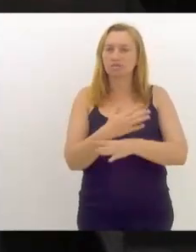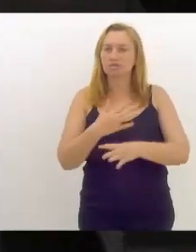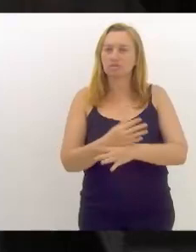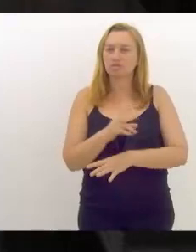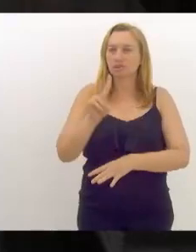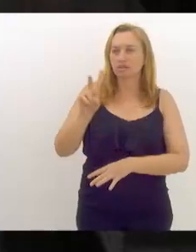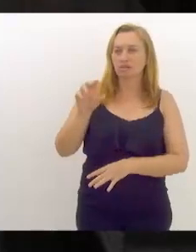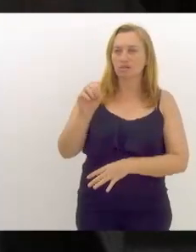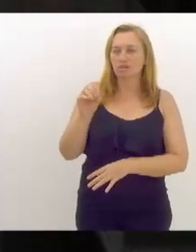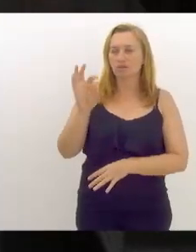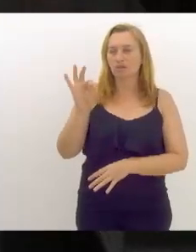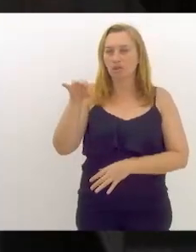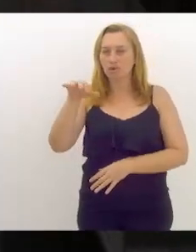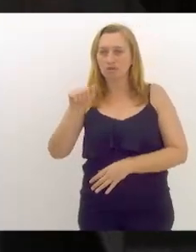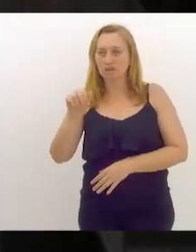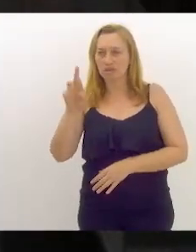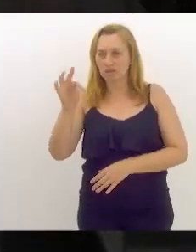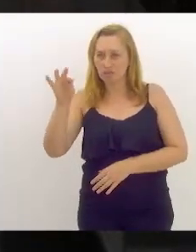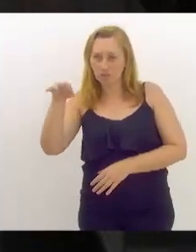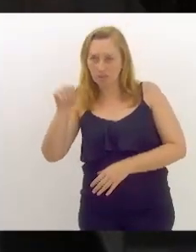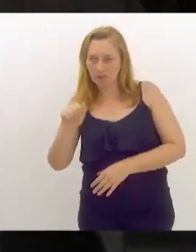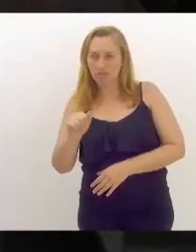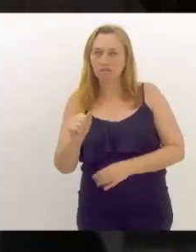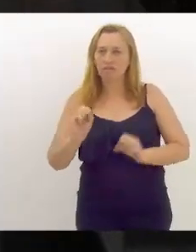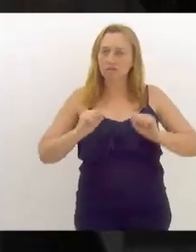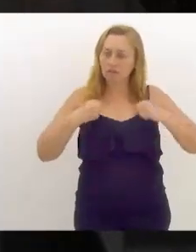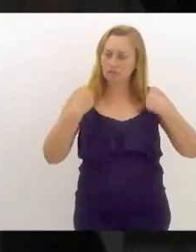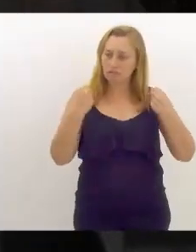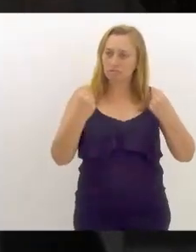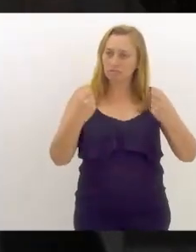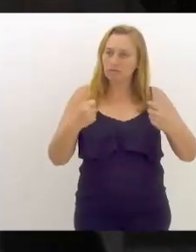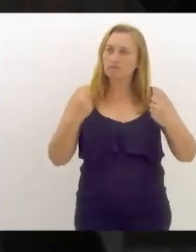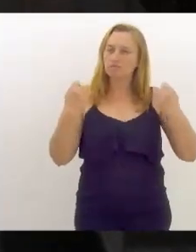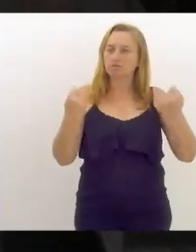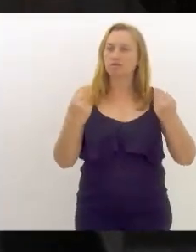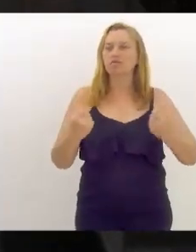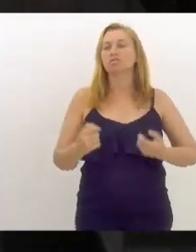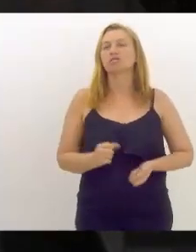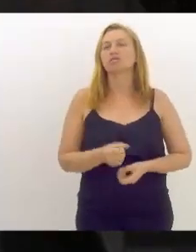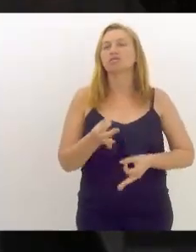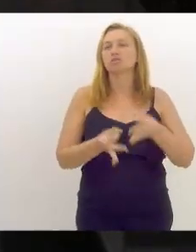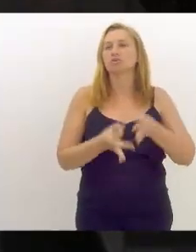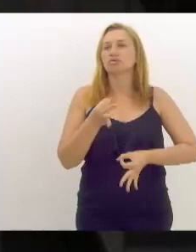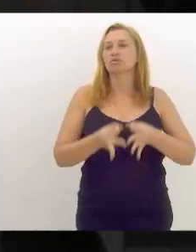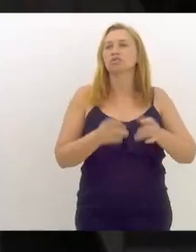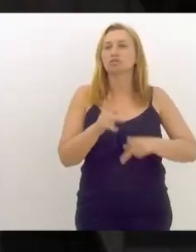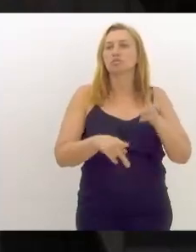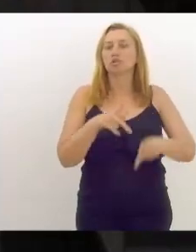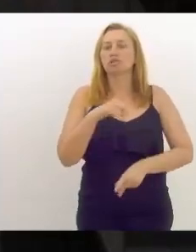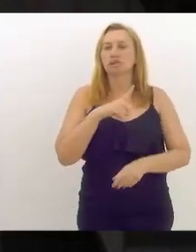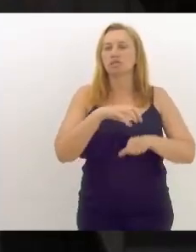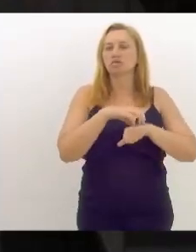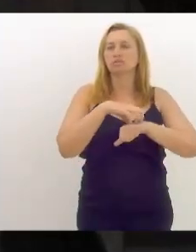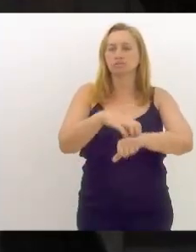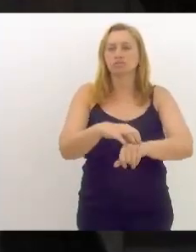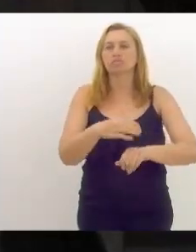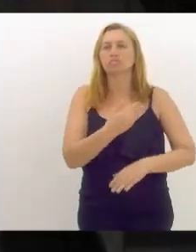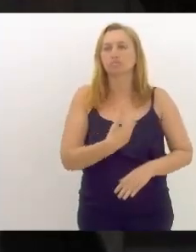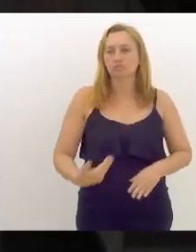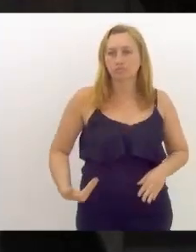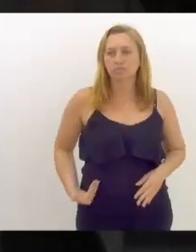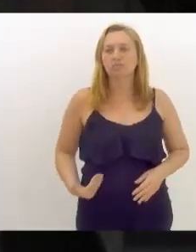onde defendemos de forma justa para que a população tenha um transporte